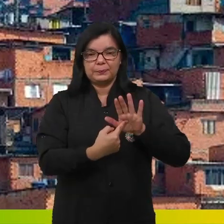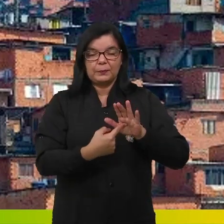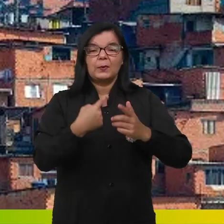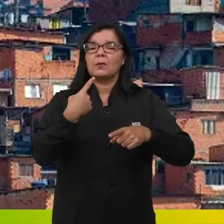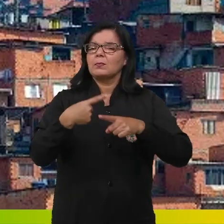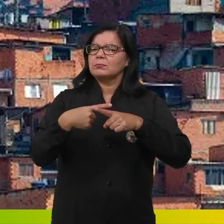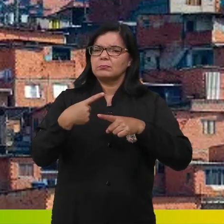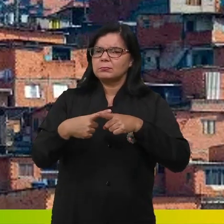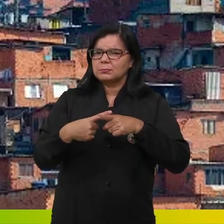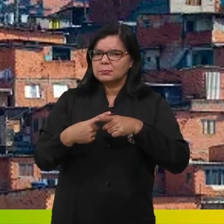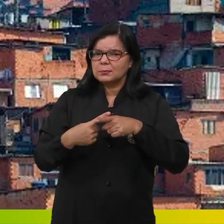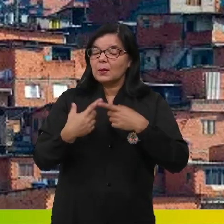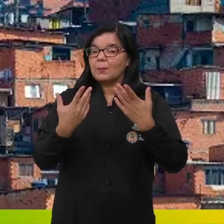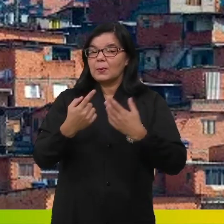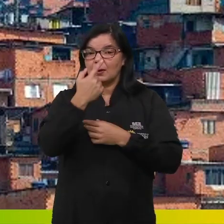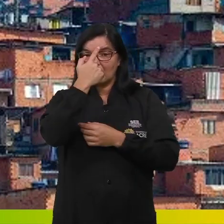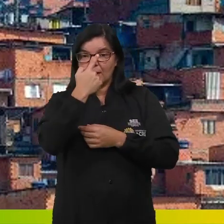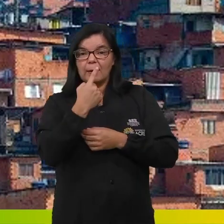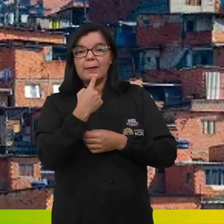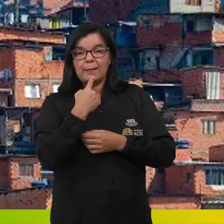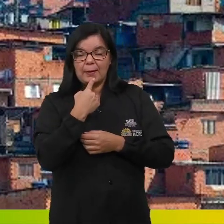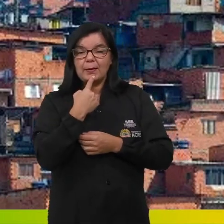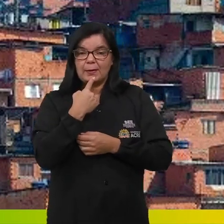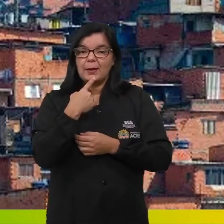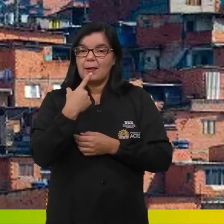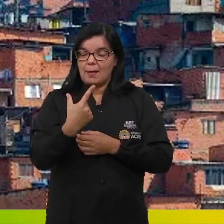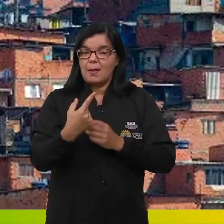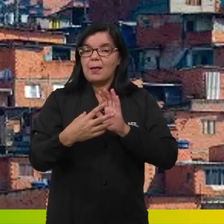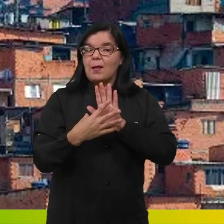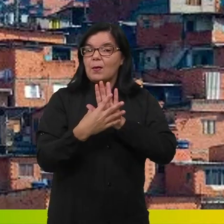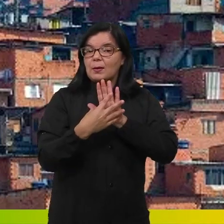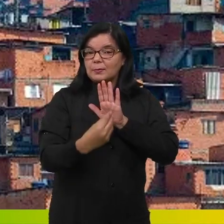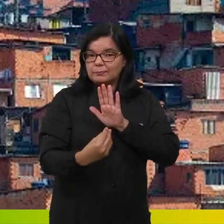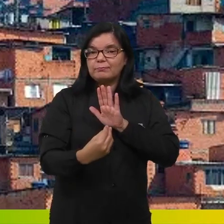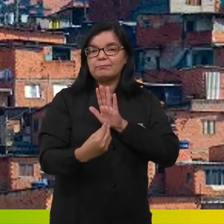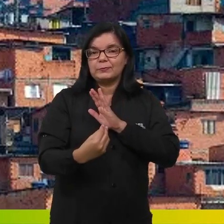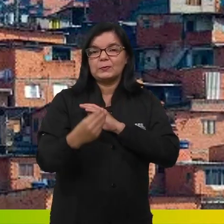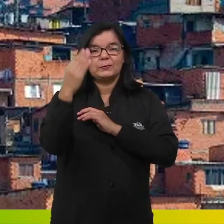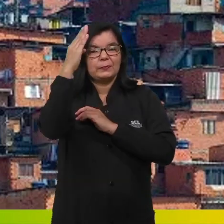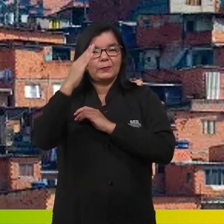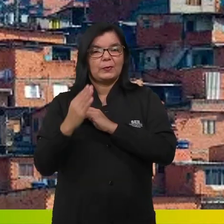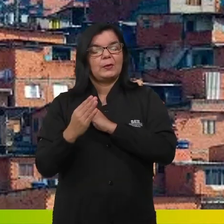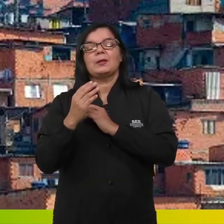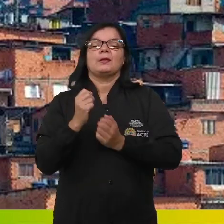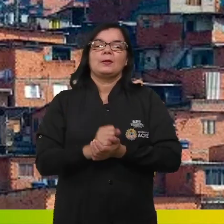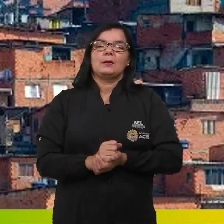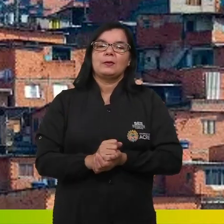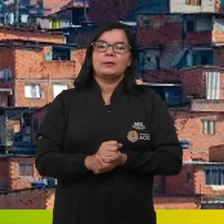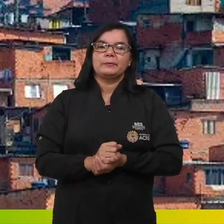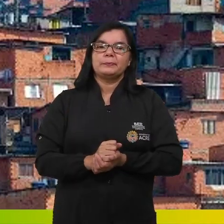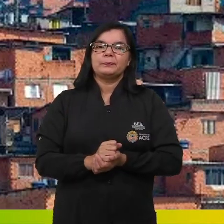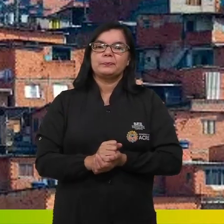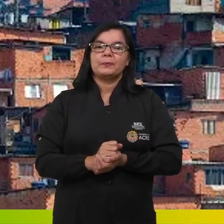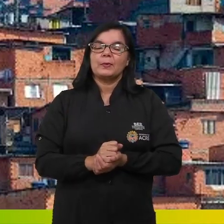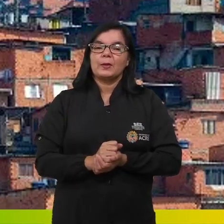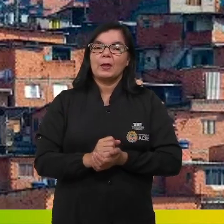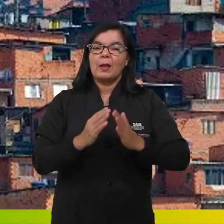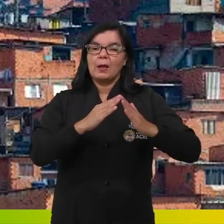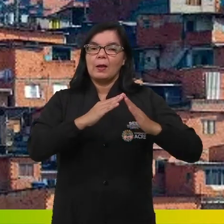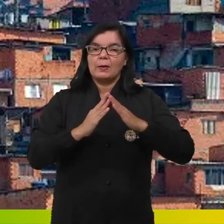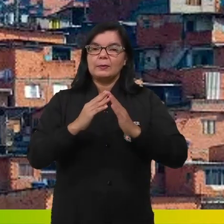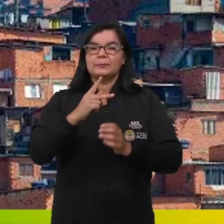Por quê? Porque essa imagem é hoje o retrato do Brasil. E a imagem diz o seguinte, a favela